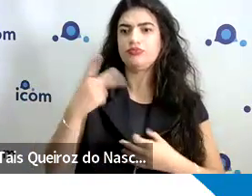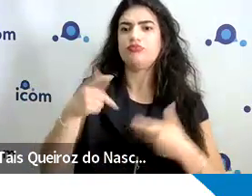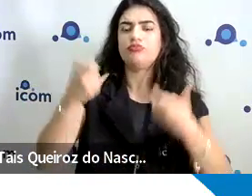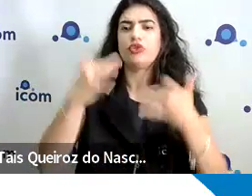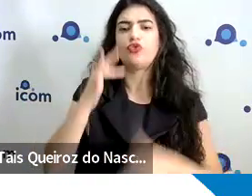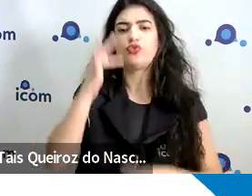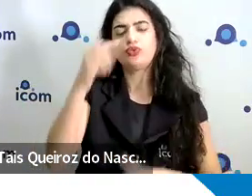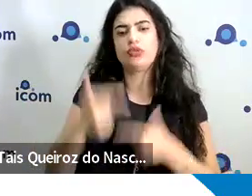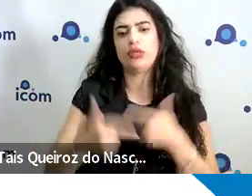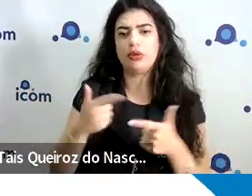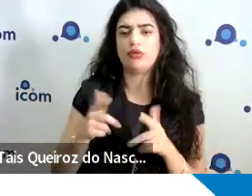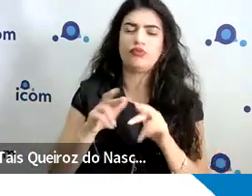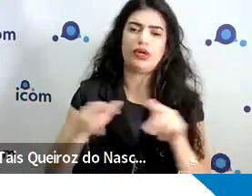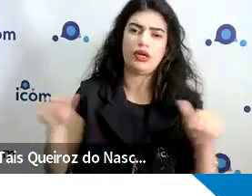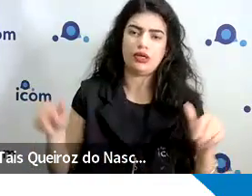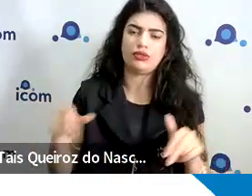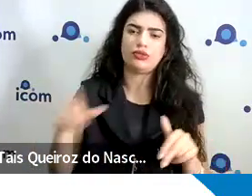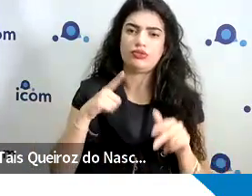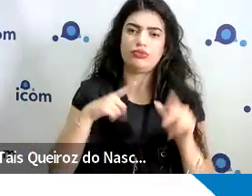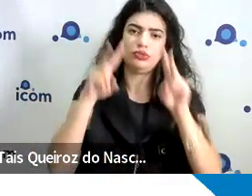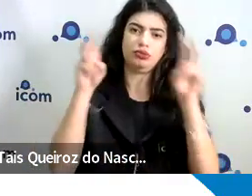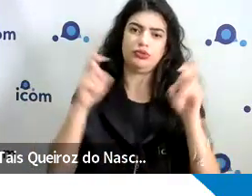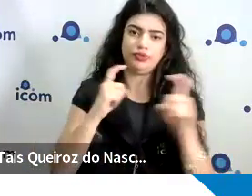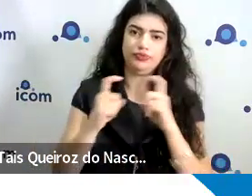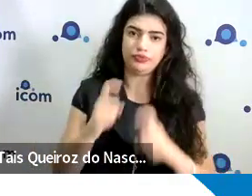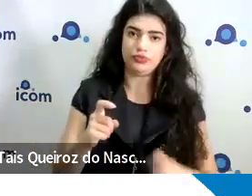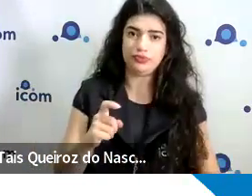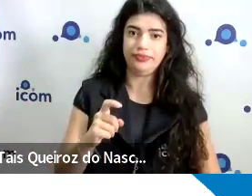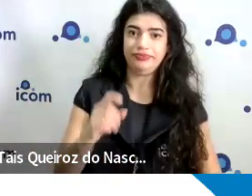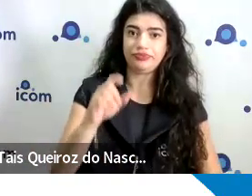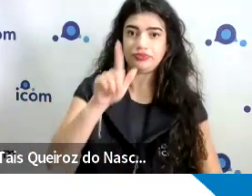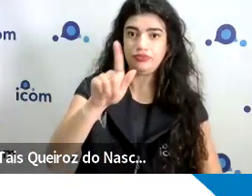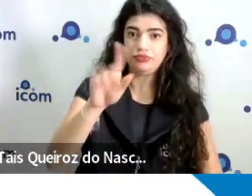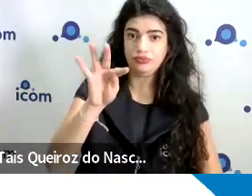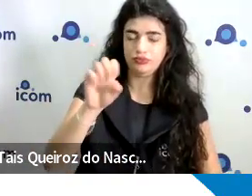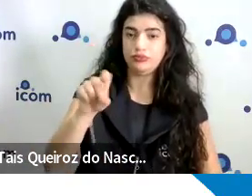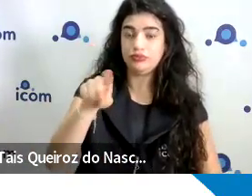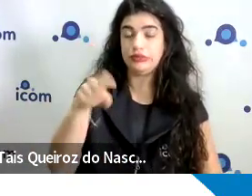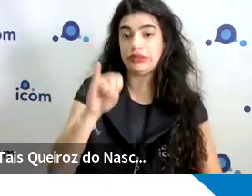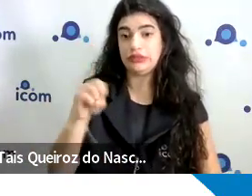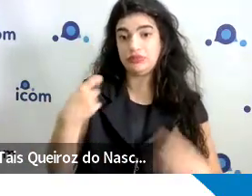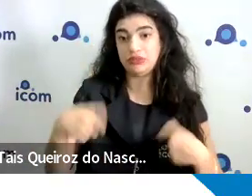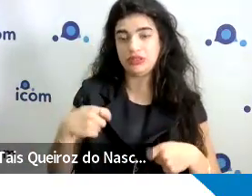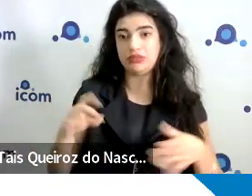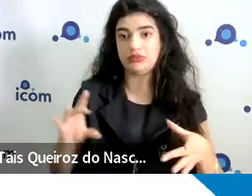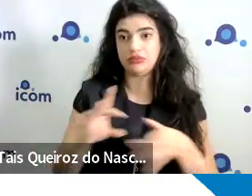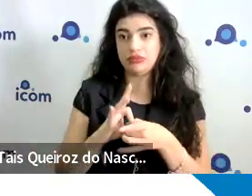do trabalho, são vários os comitês e GTs. Havendo a necessidade de um